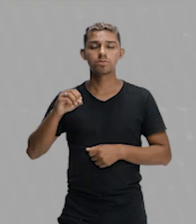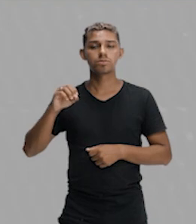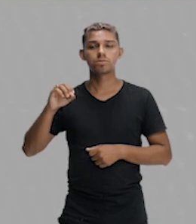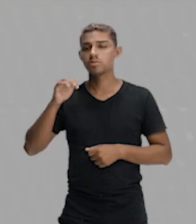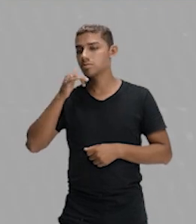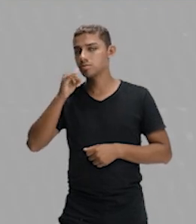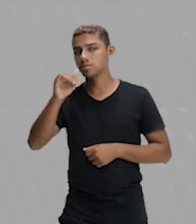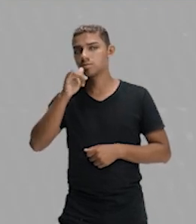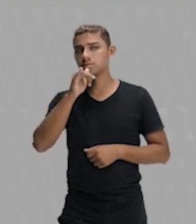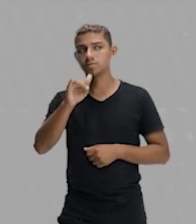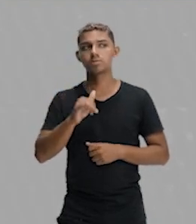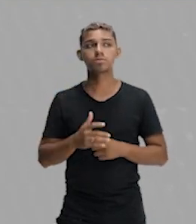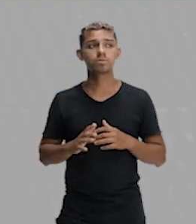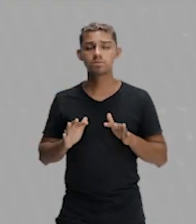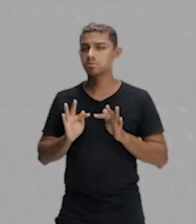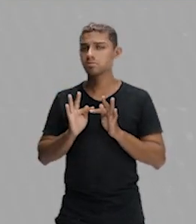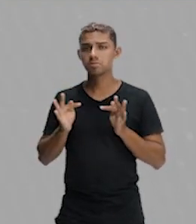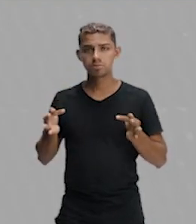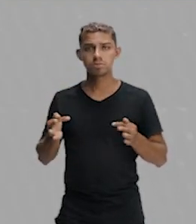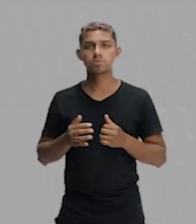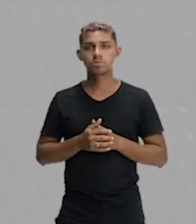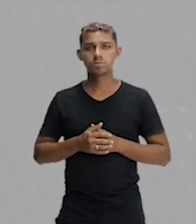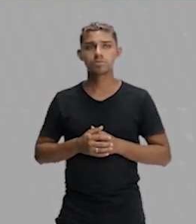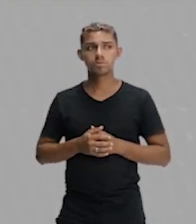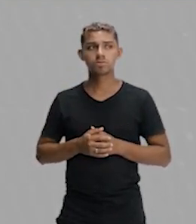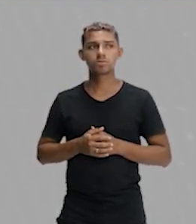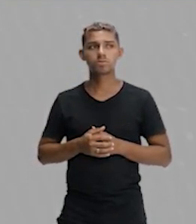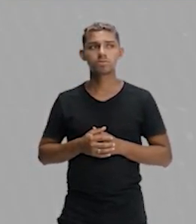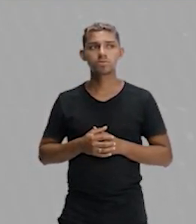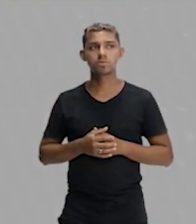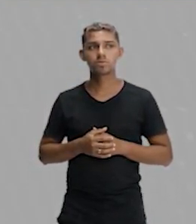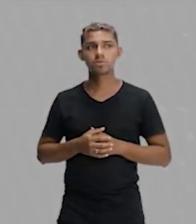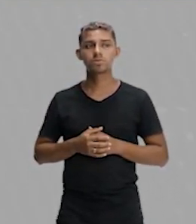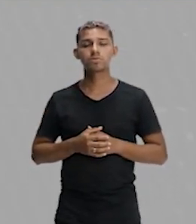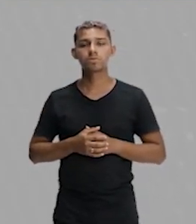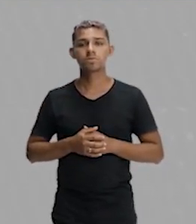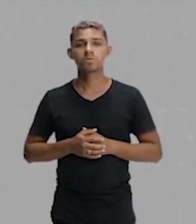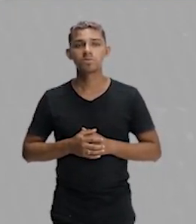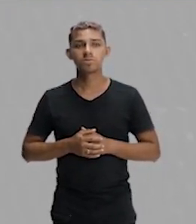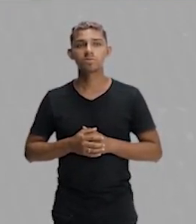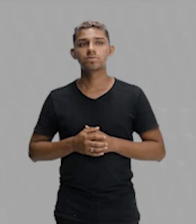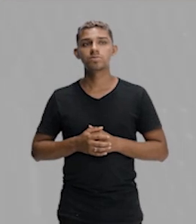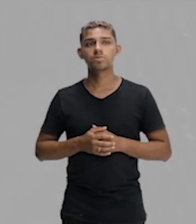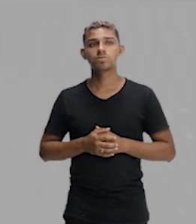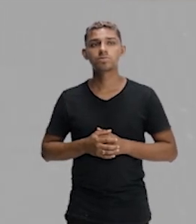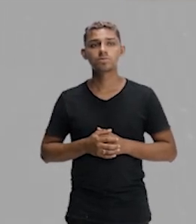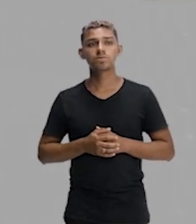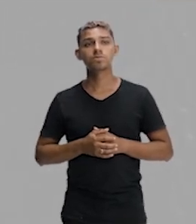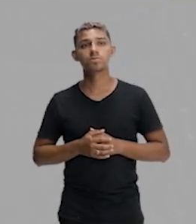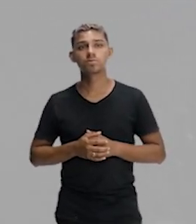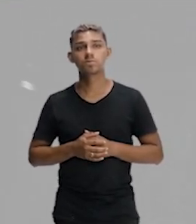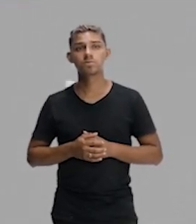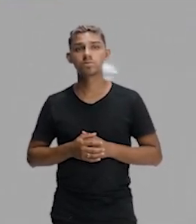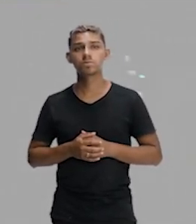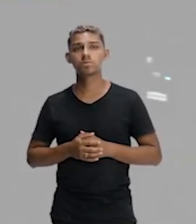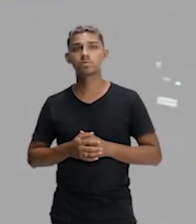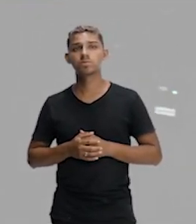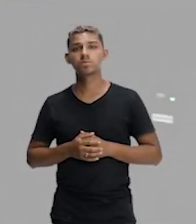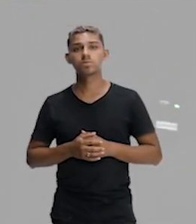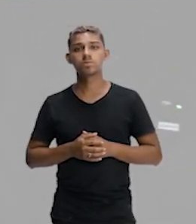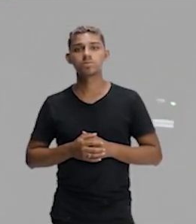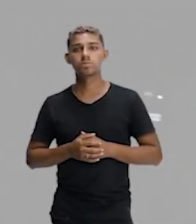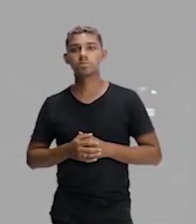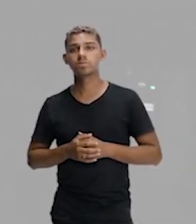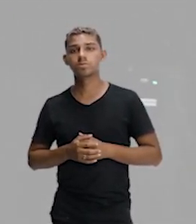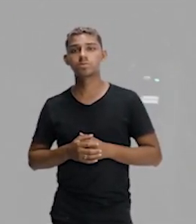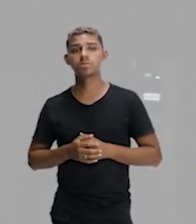Certo? É bem simples. Certo? É bem simples. Nós vamos pegar aqui duas plaquinhas, novamente,